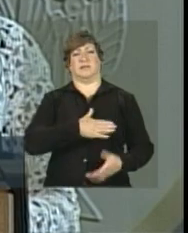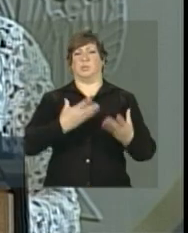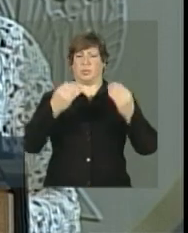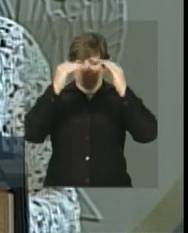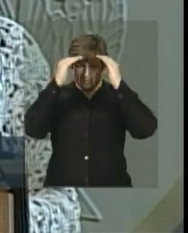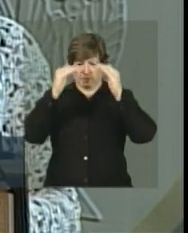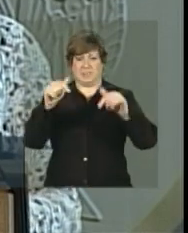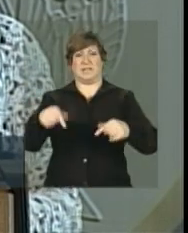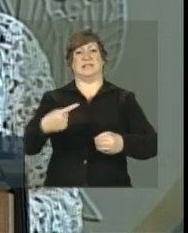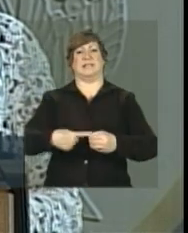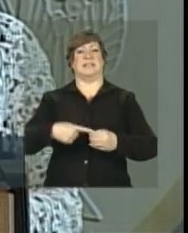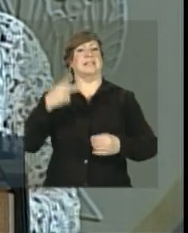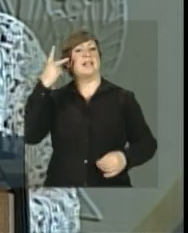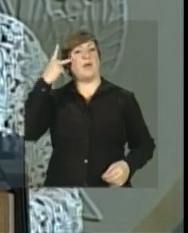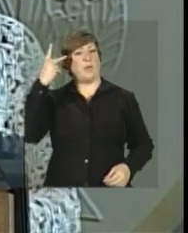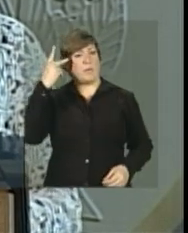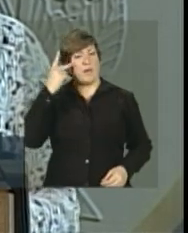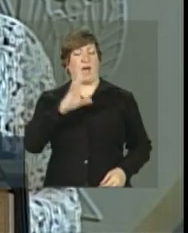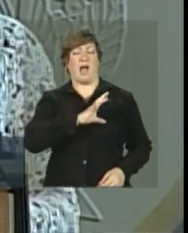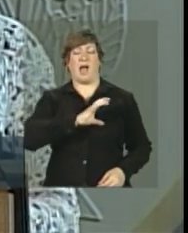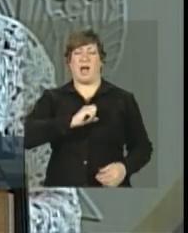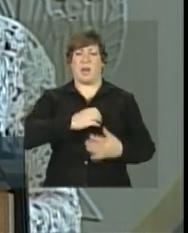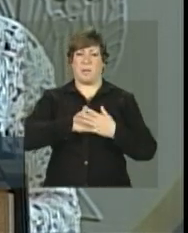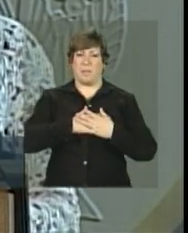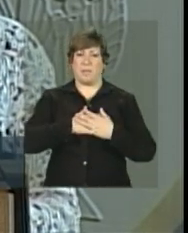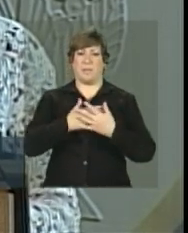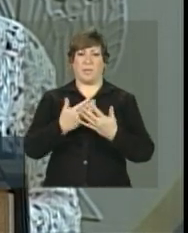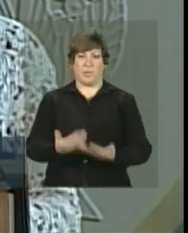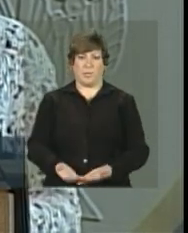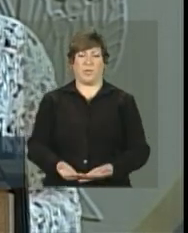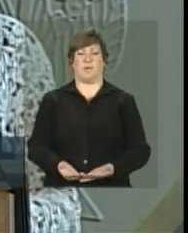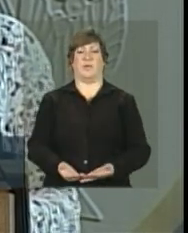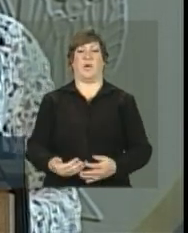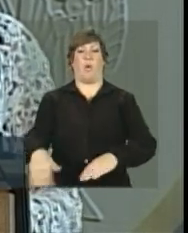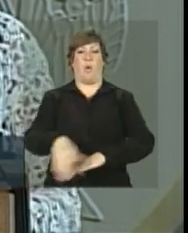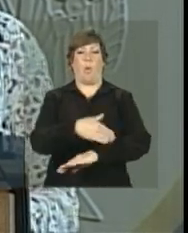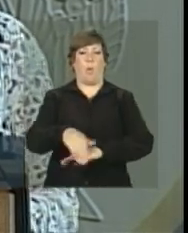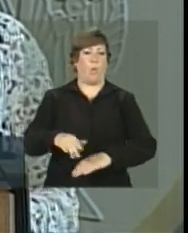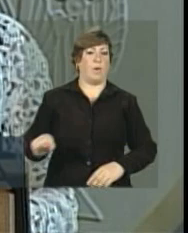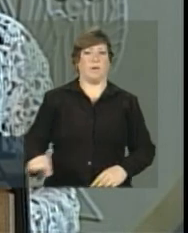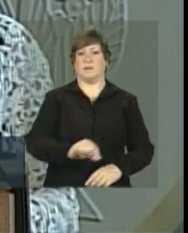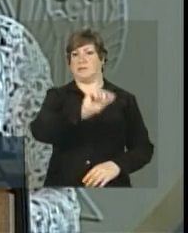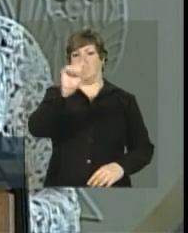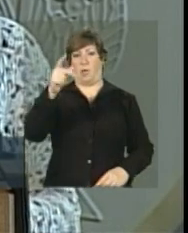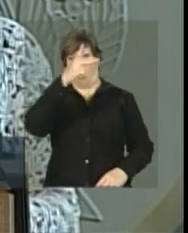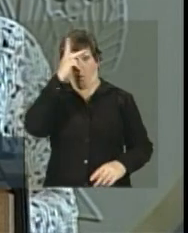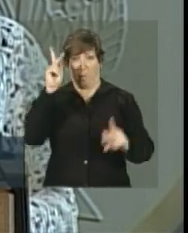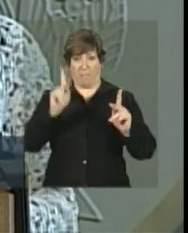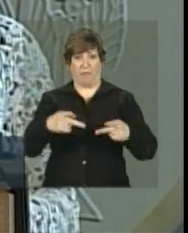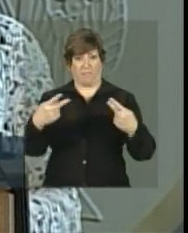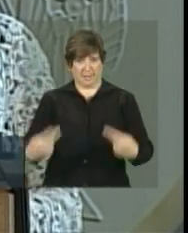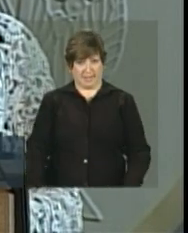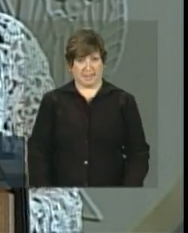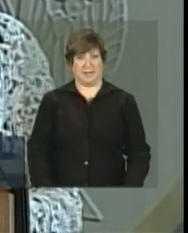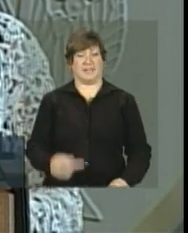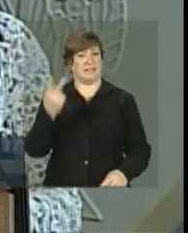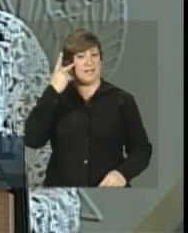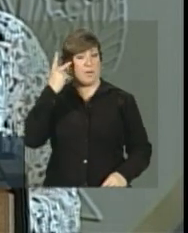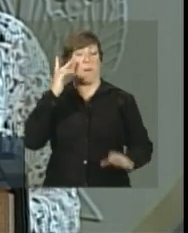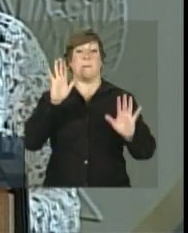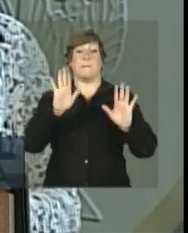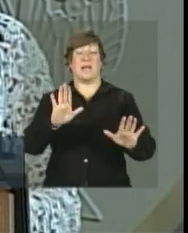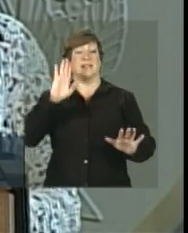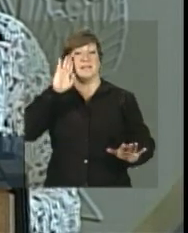Paulo com amor pelas suas ruas, pela sua gente, mas, sobretudo,